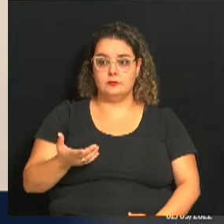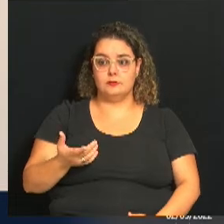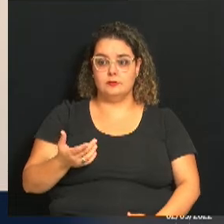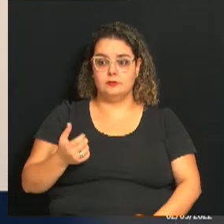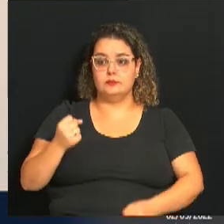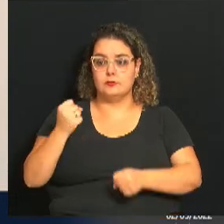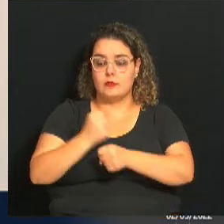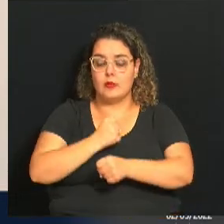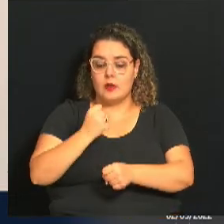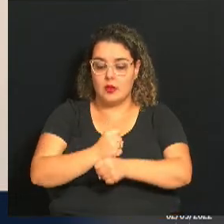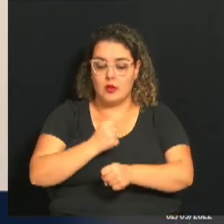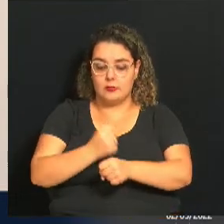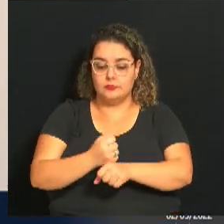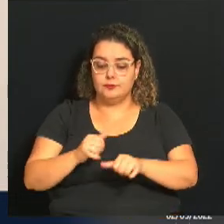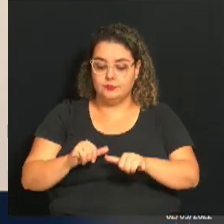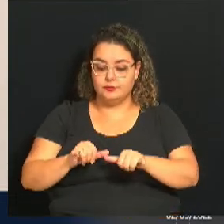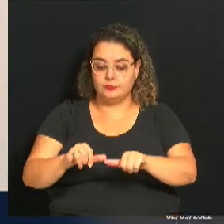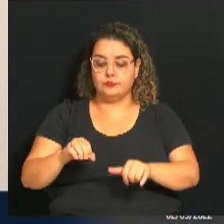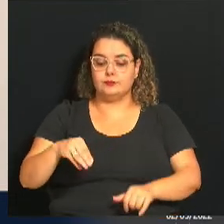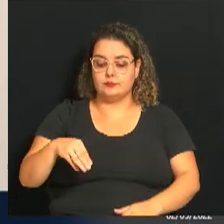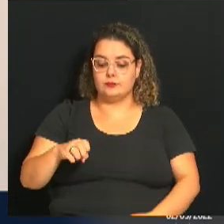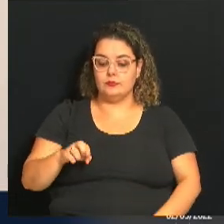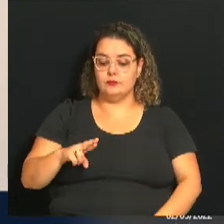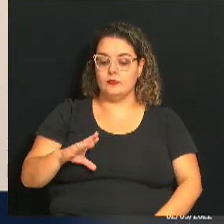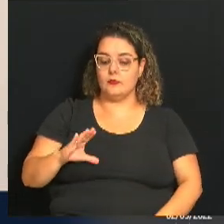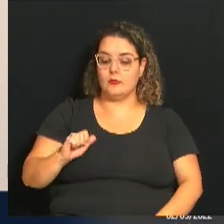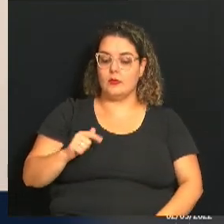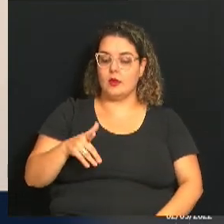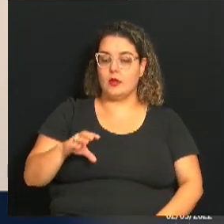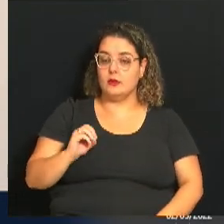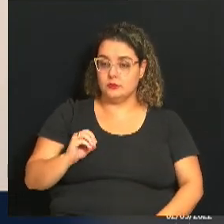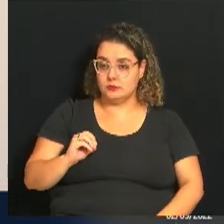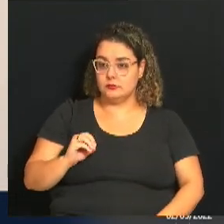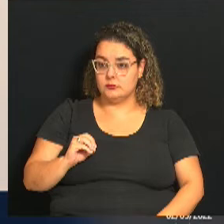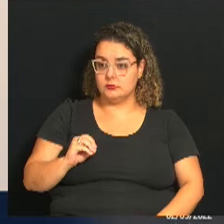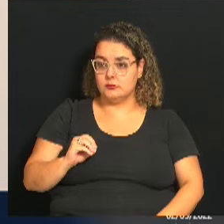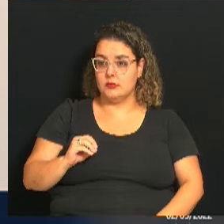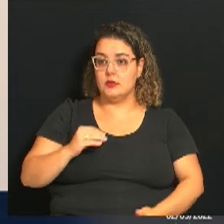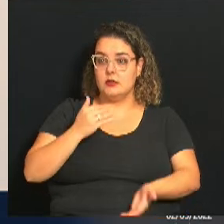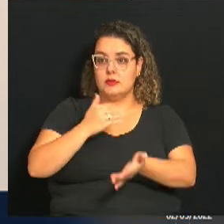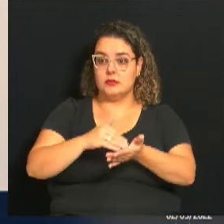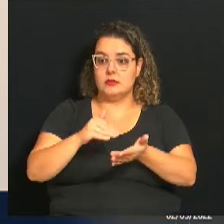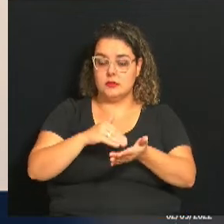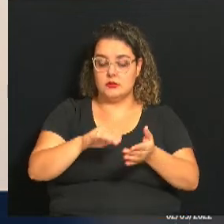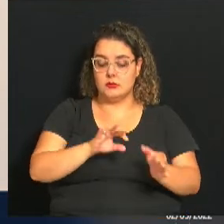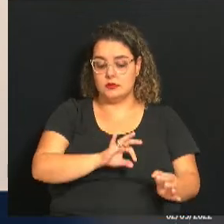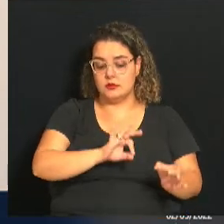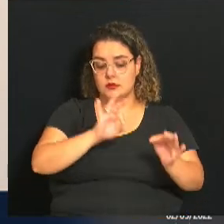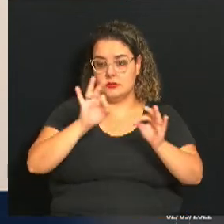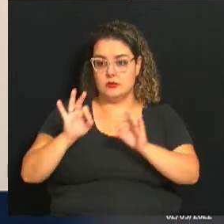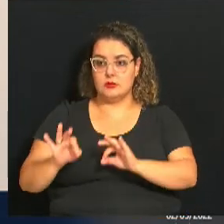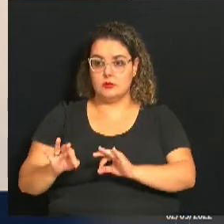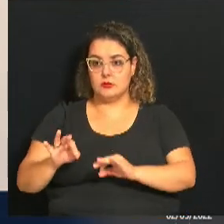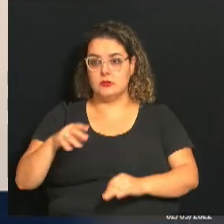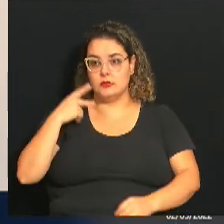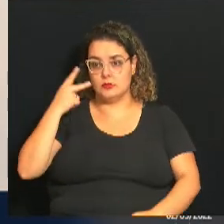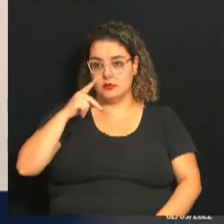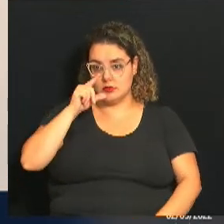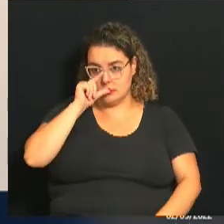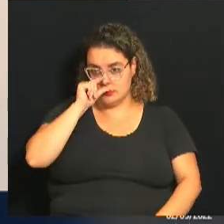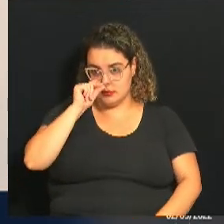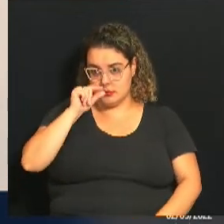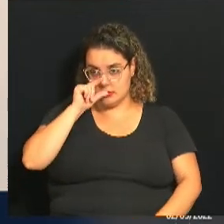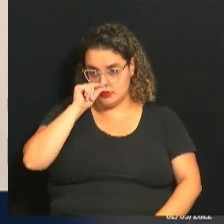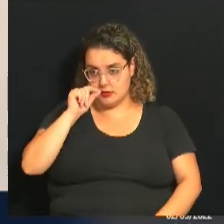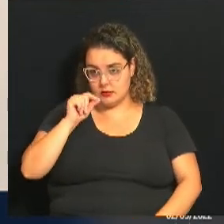Mercadão, se a Secretaria de Planejamento está acompanhando junto aí com o Salvete, o pessoal que eu sei que está já